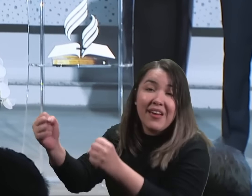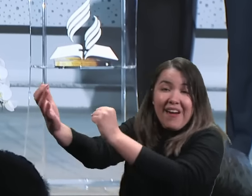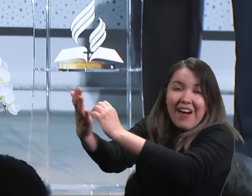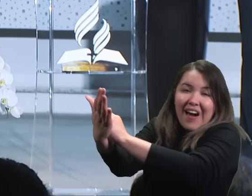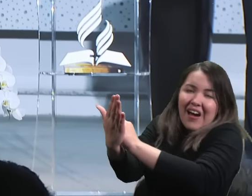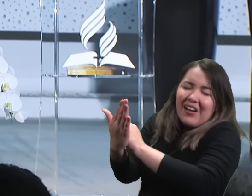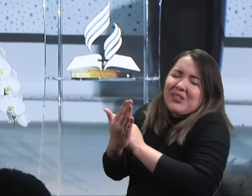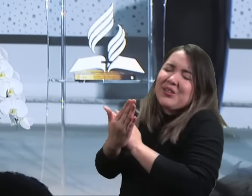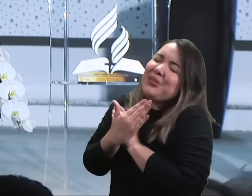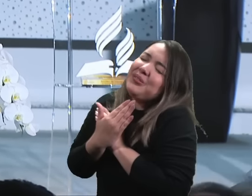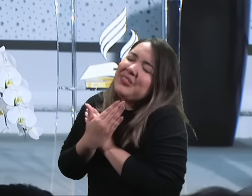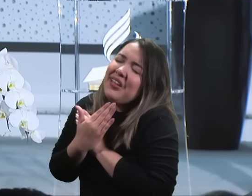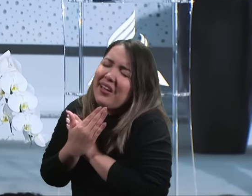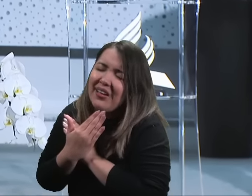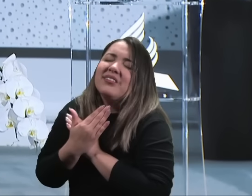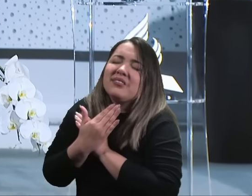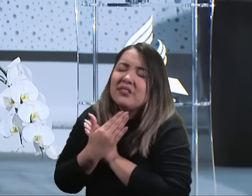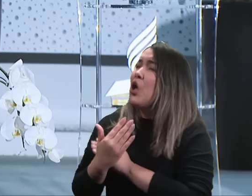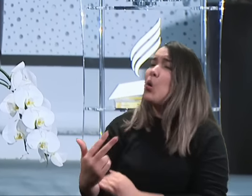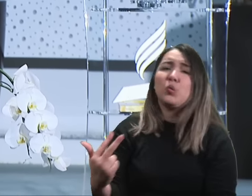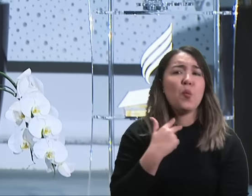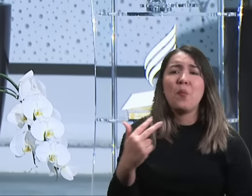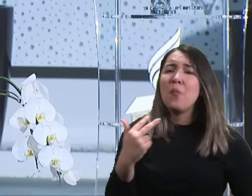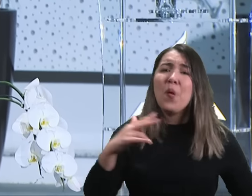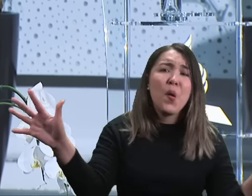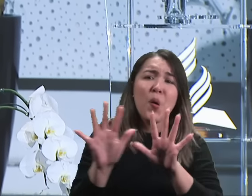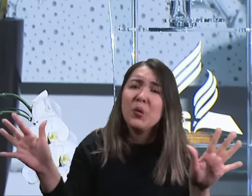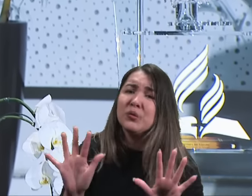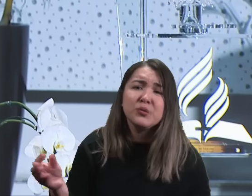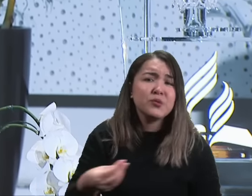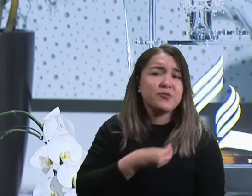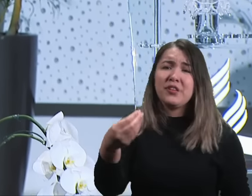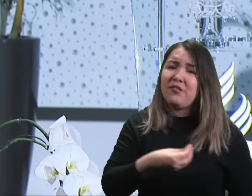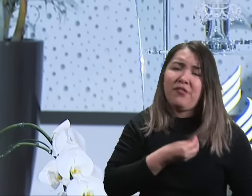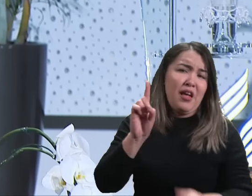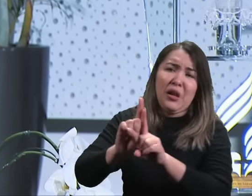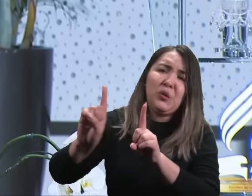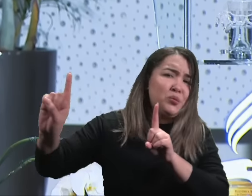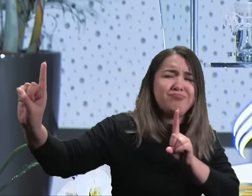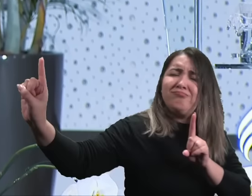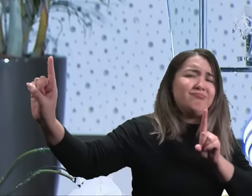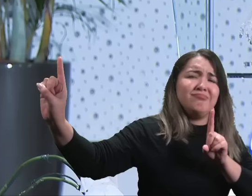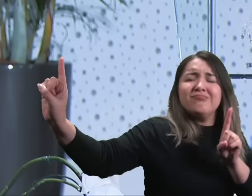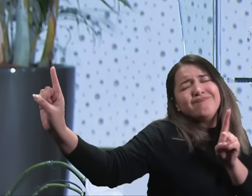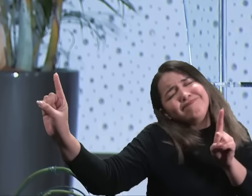me amparar não posso viver sem o seu